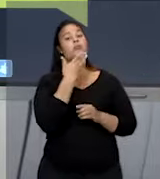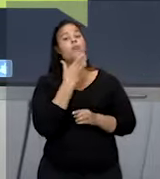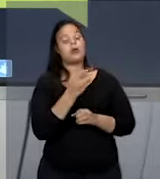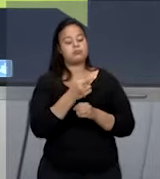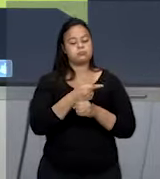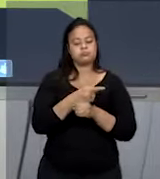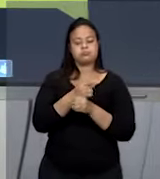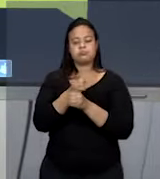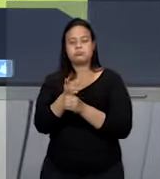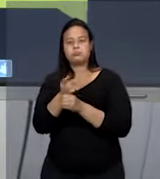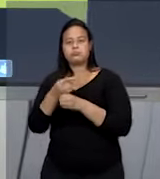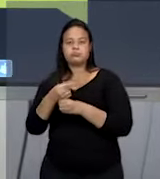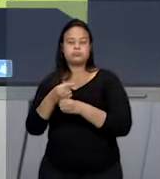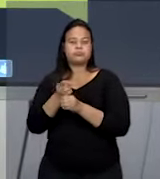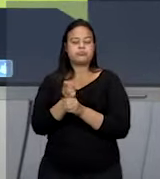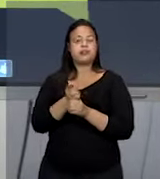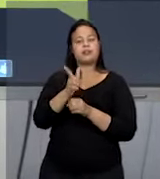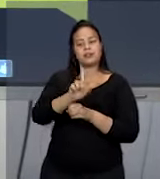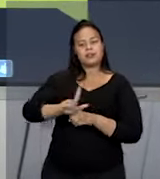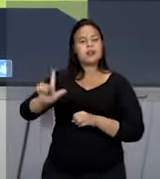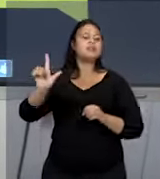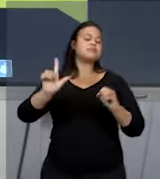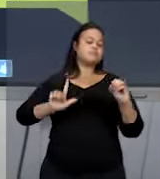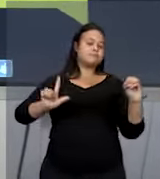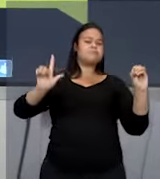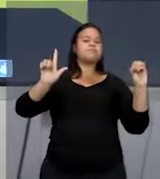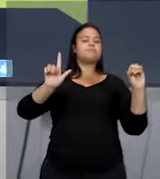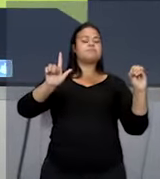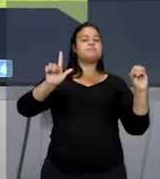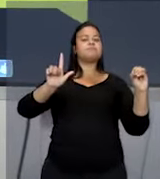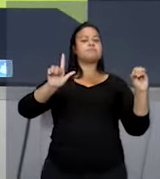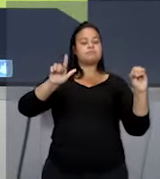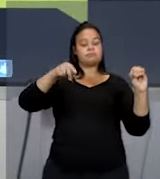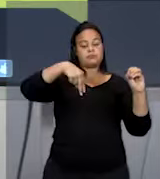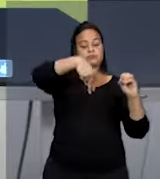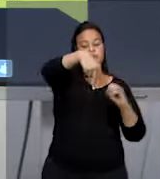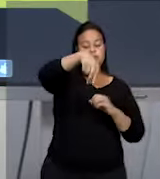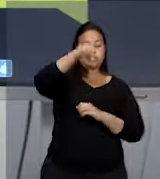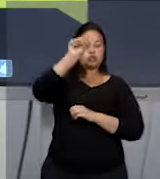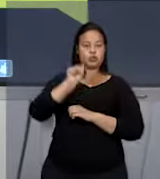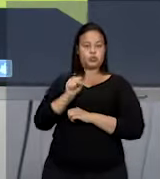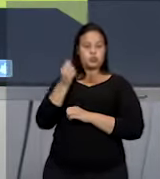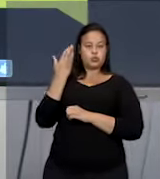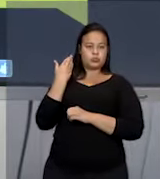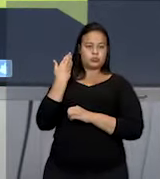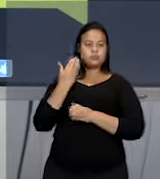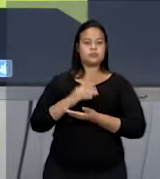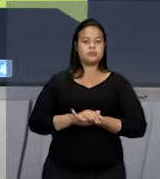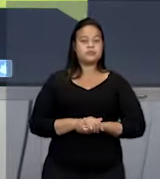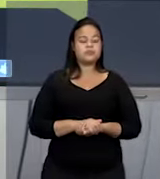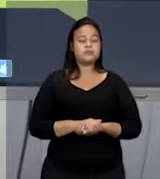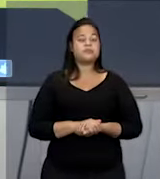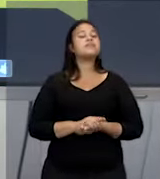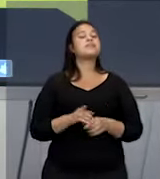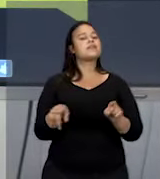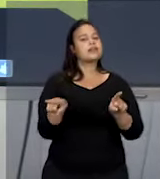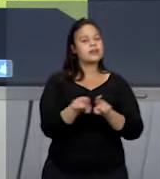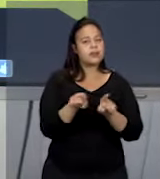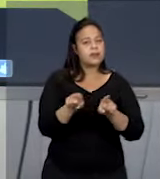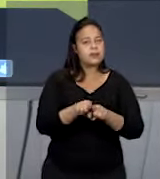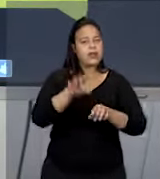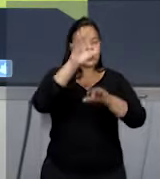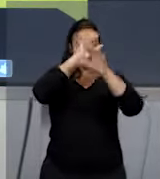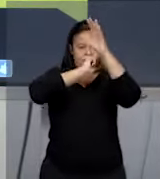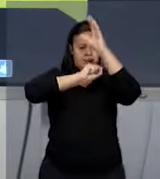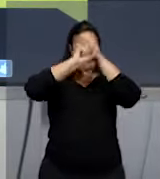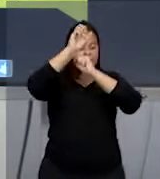as posições, leste direita, oeste esquerda, frente norte, atrás o sul. Nós também aprendemos